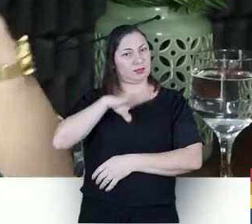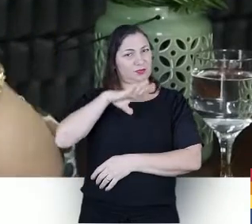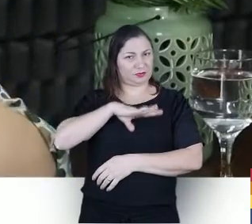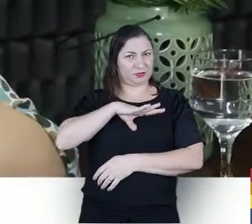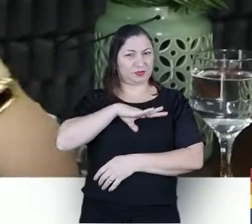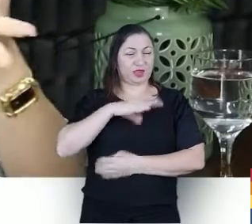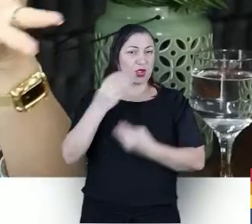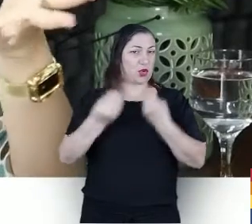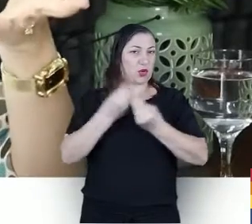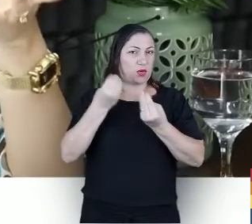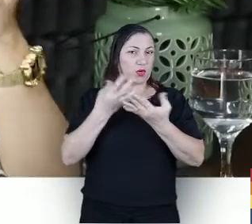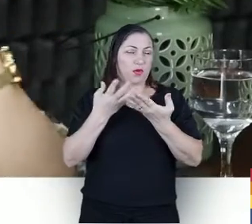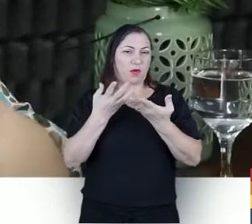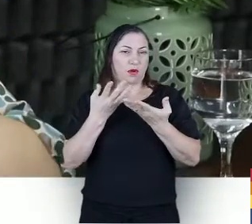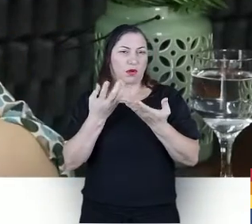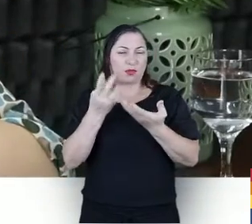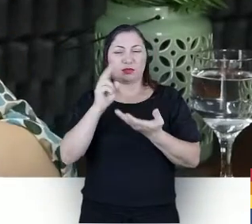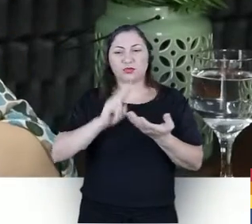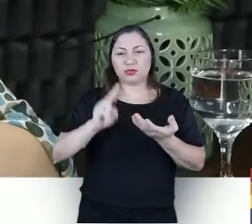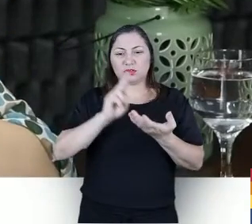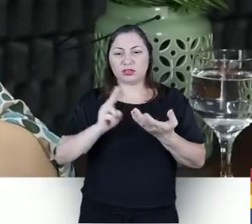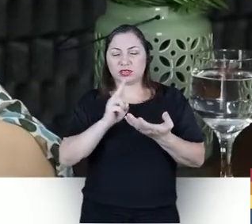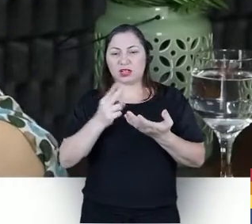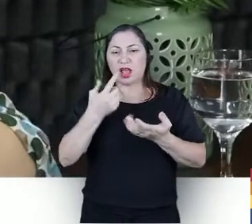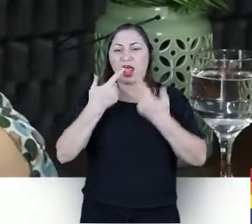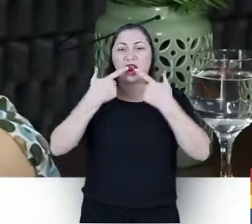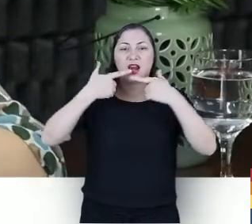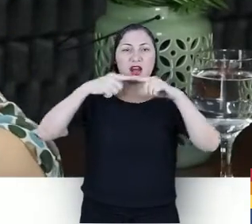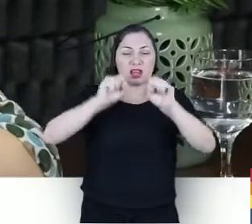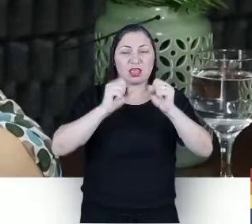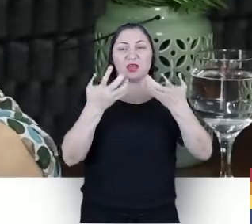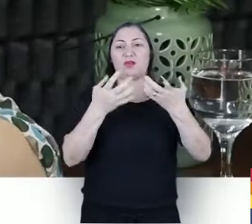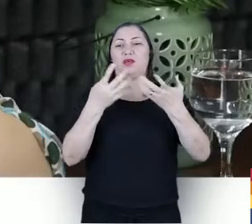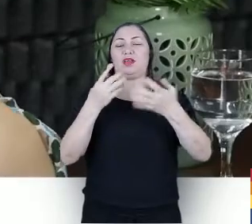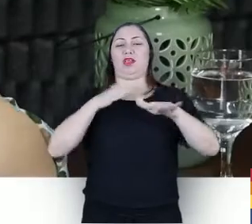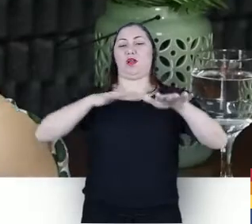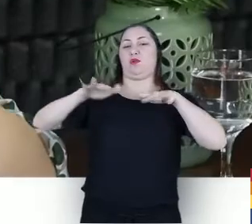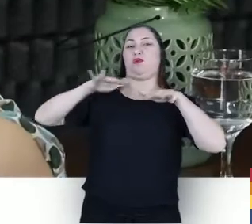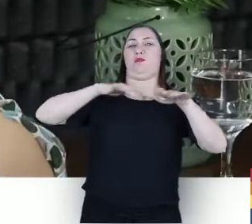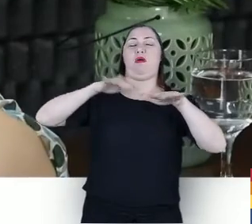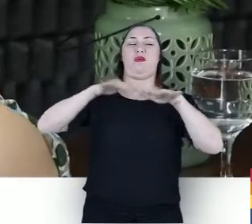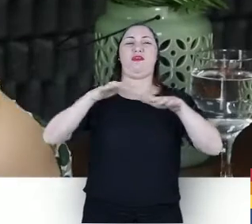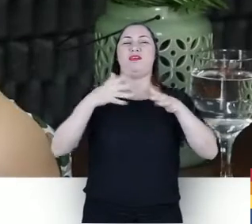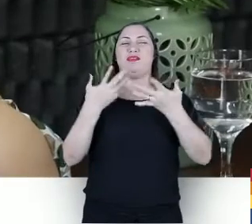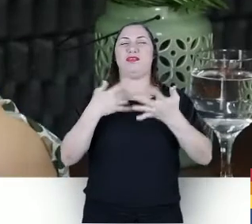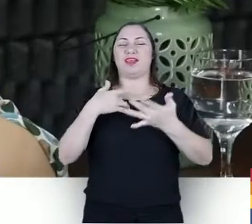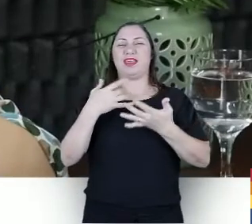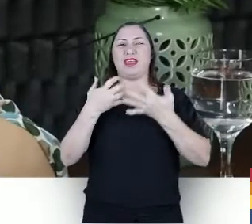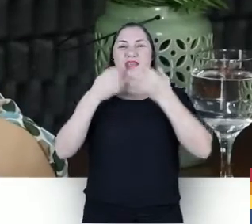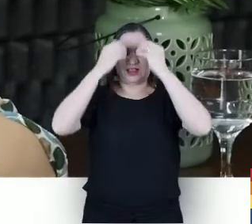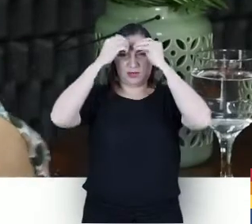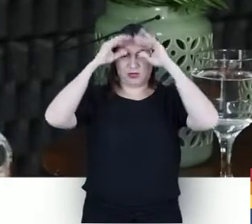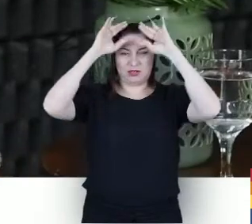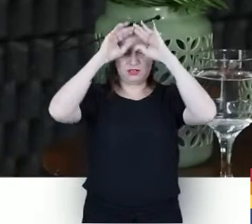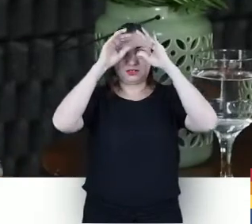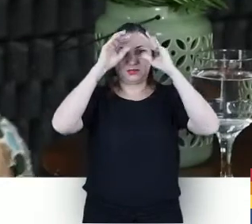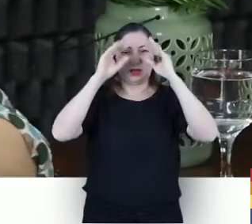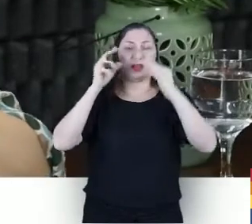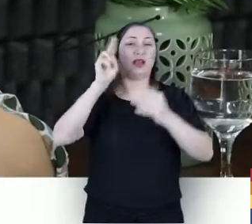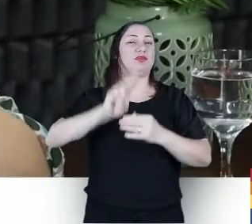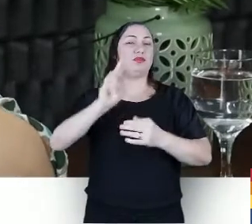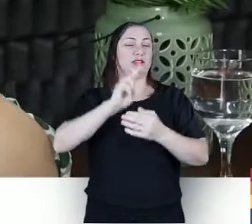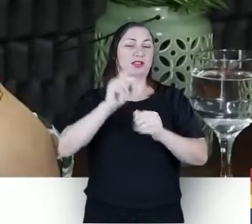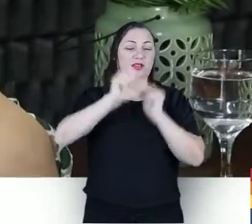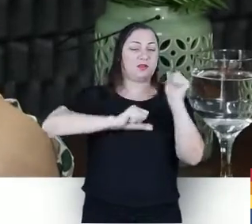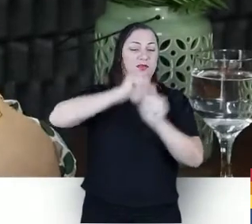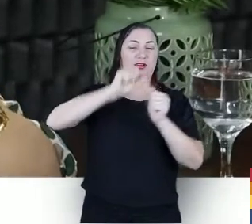Então, nesse sentido, né? já encerrando aqui um pouco a minha fala, pensar na língua portuguesa como essa ferramenta